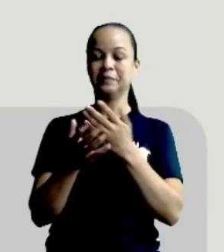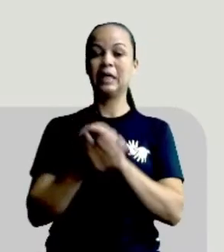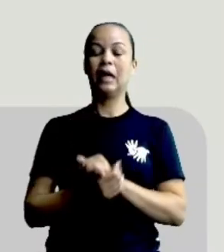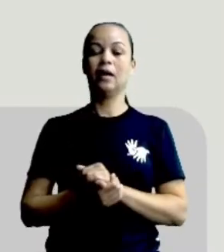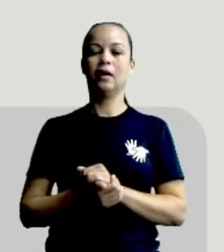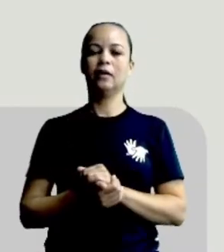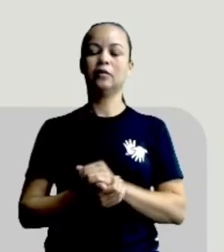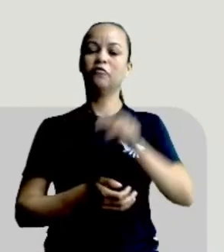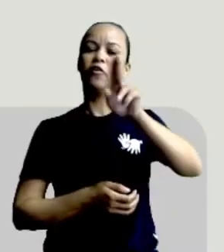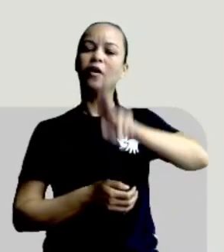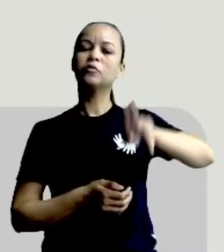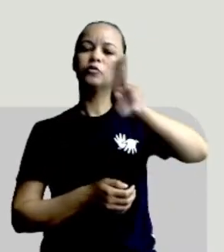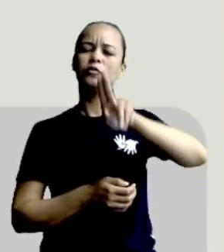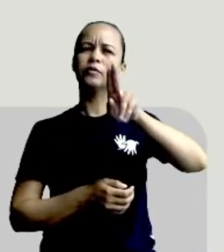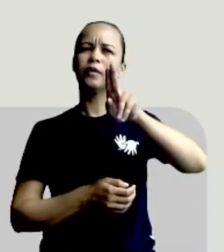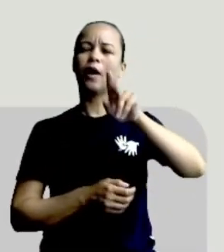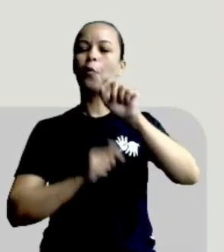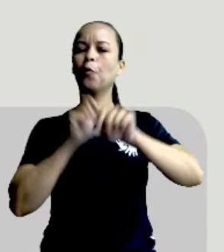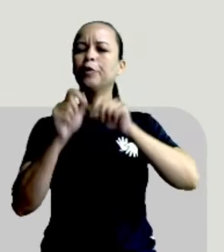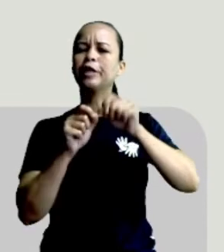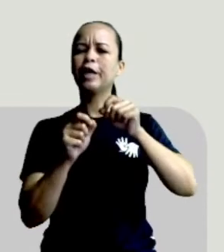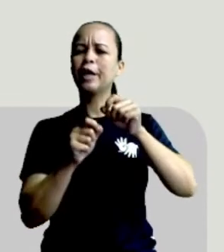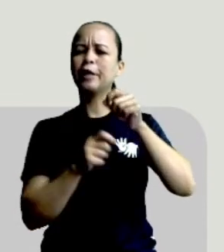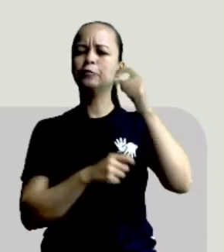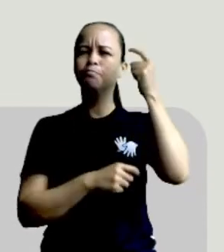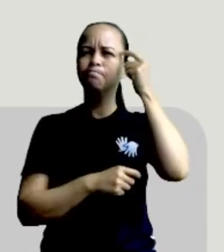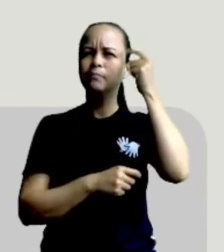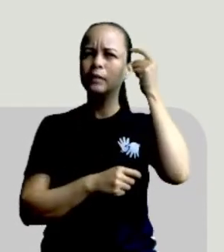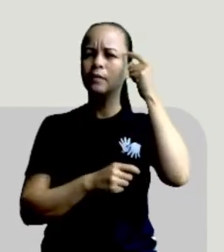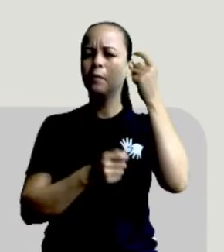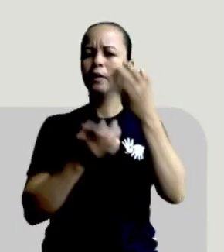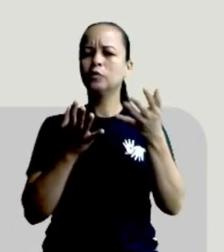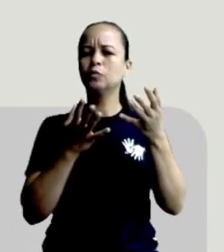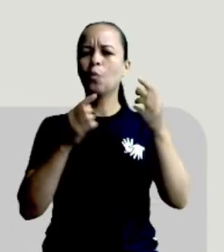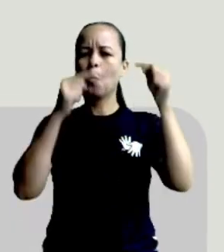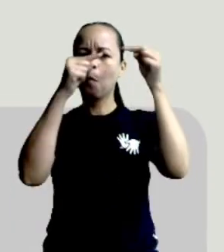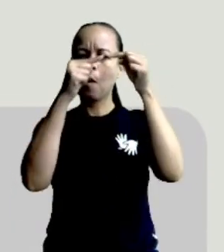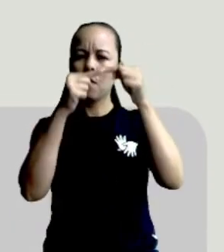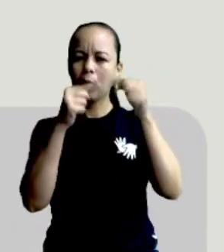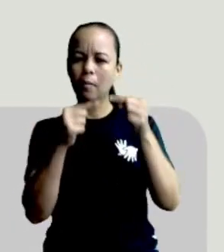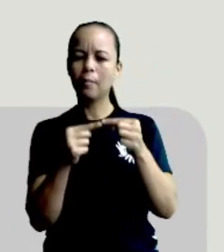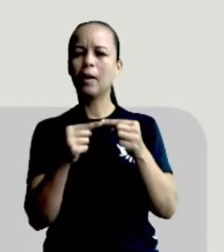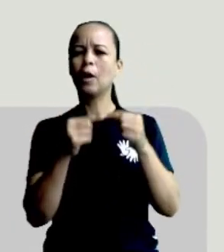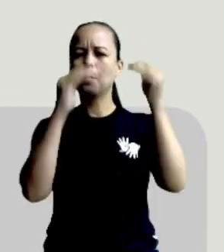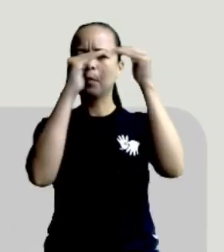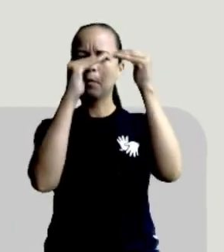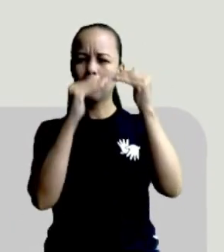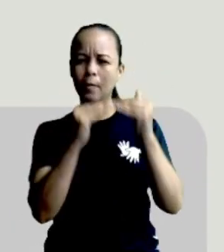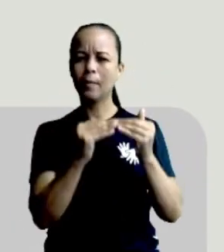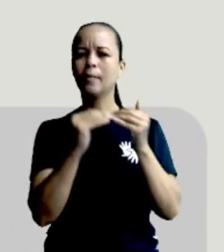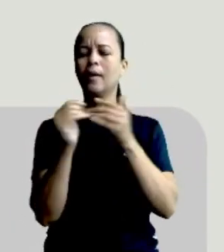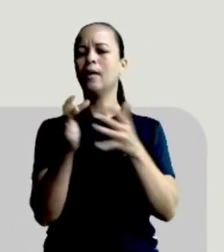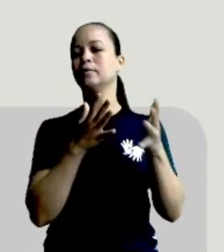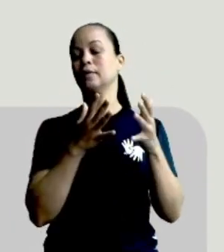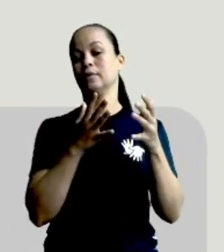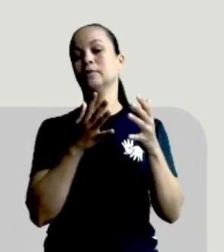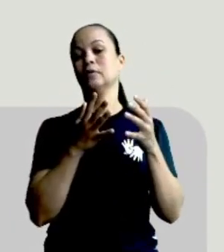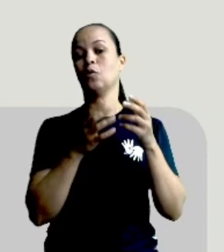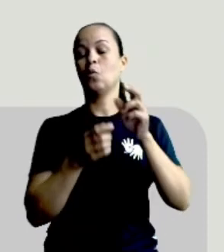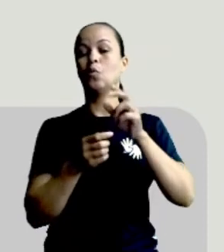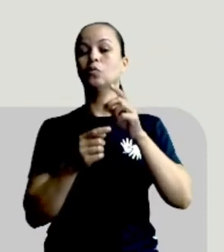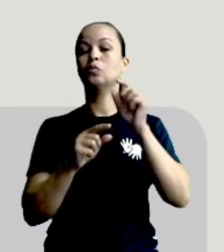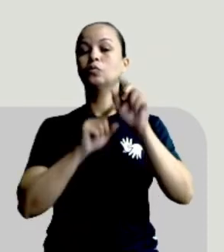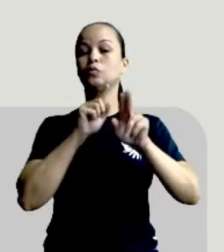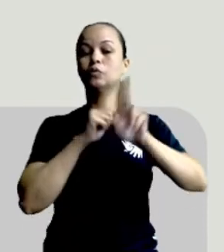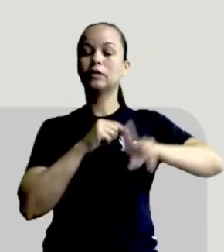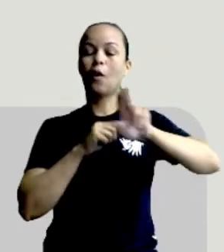a gente vai usar aí no raciocínio combinatório, tá? O que é que a gente vai usar no raciocínio combinatório? A multiplicação. Lembra